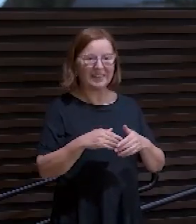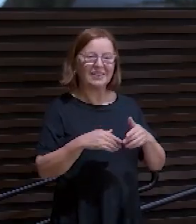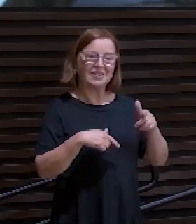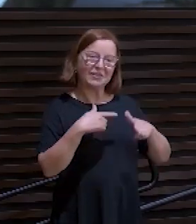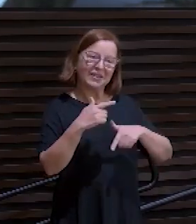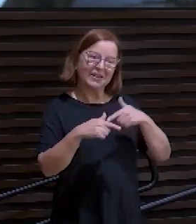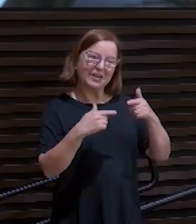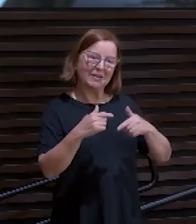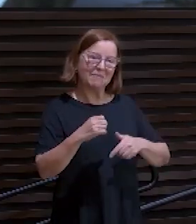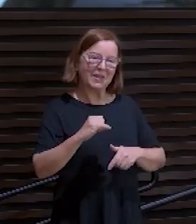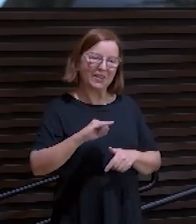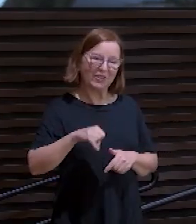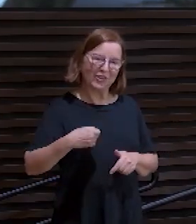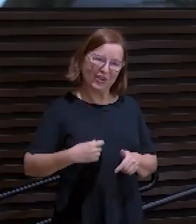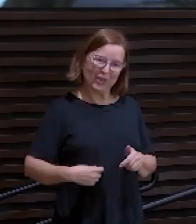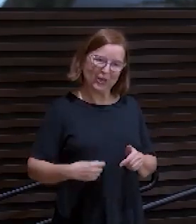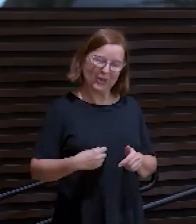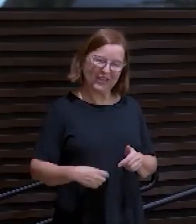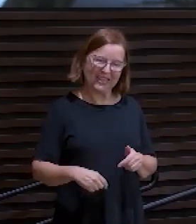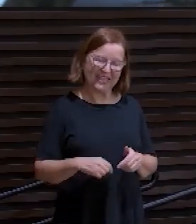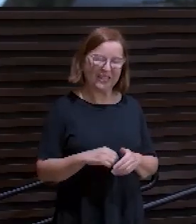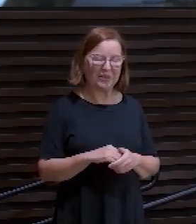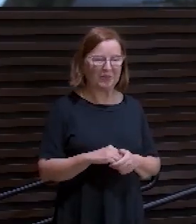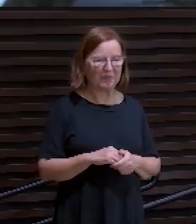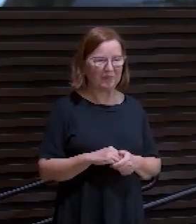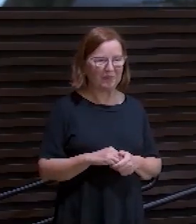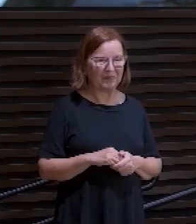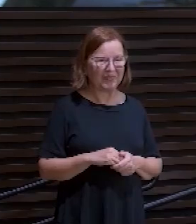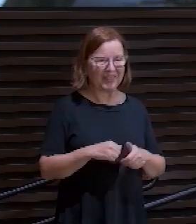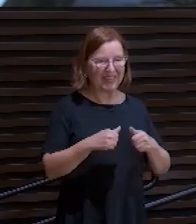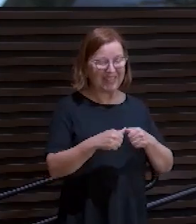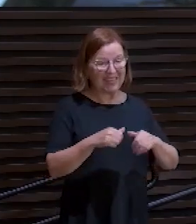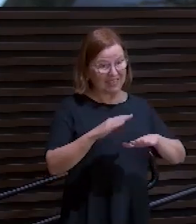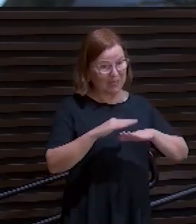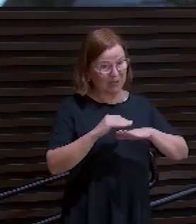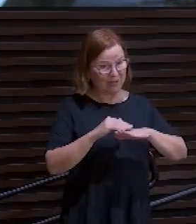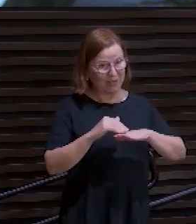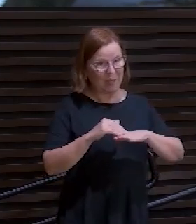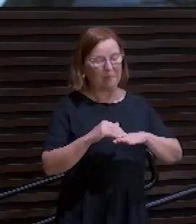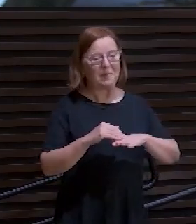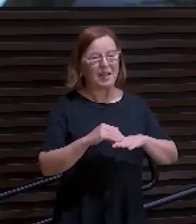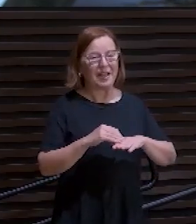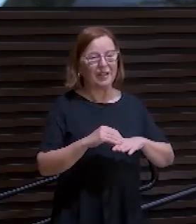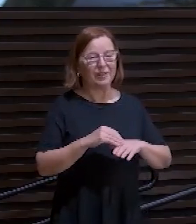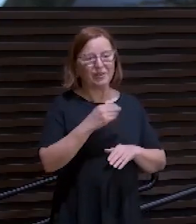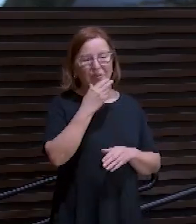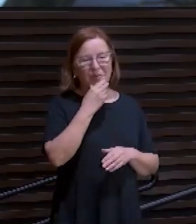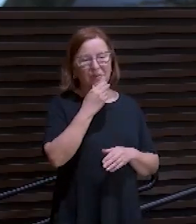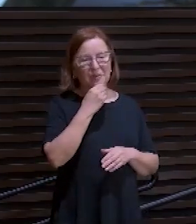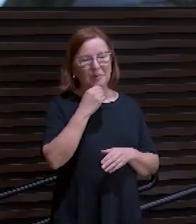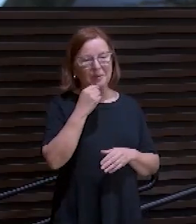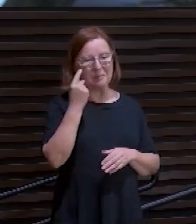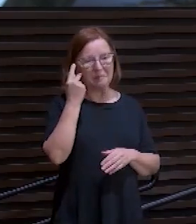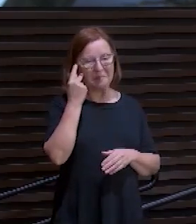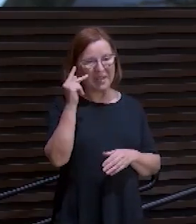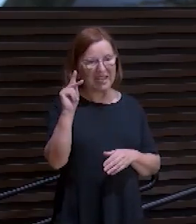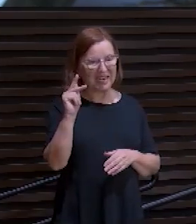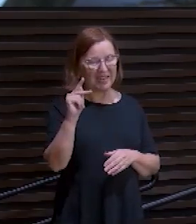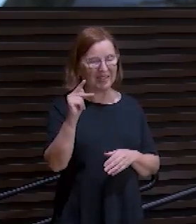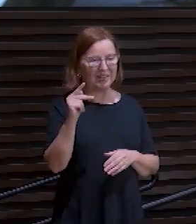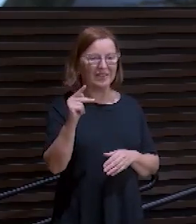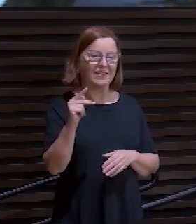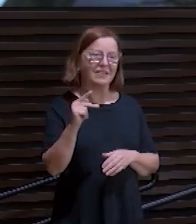E esta é a vocação do homem para a sua família. Servir aos seus, ainda